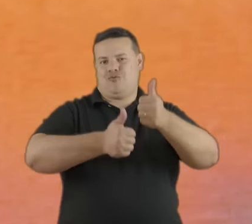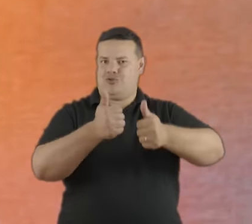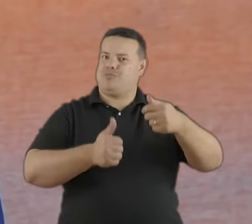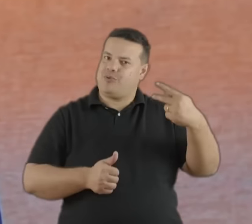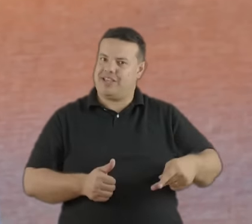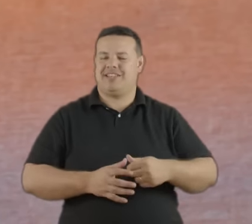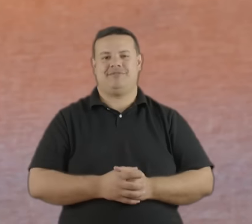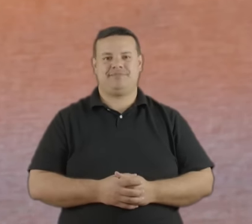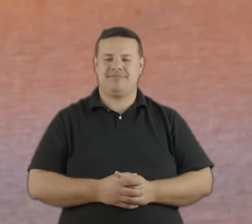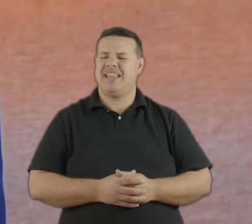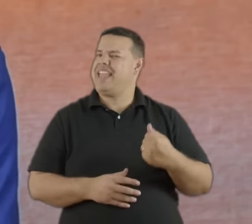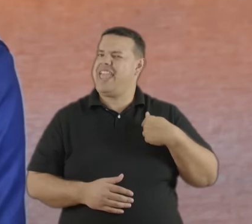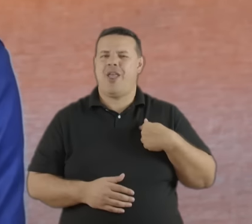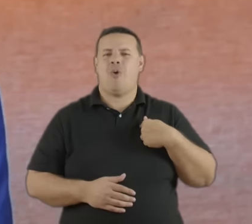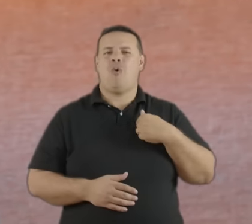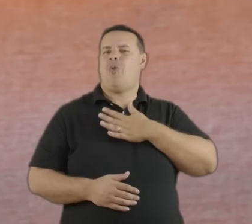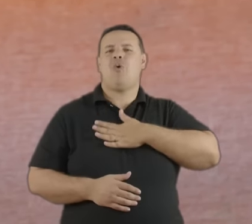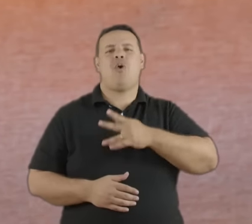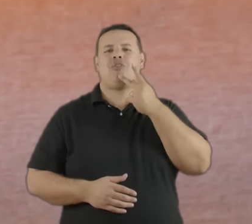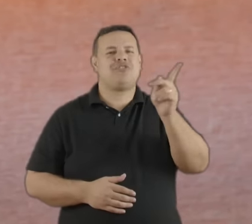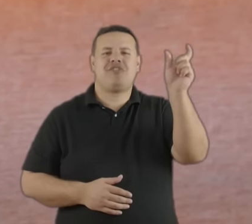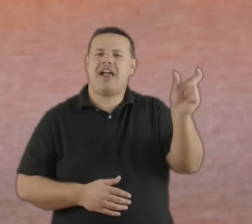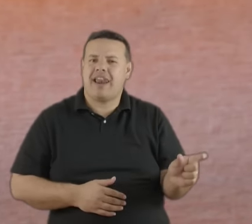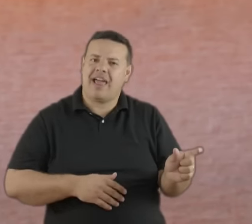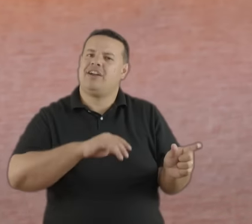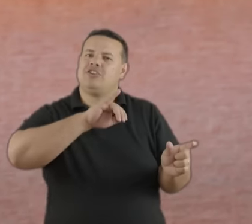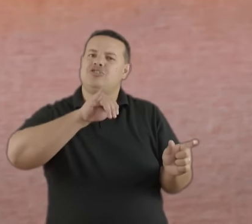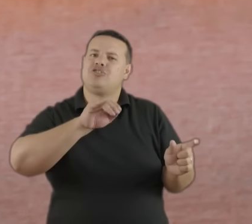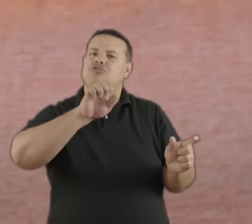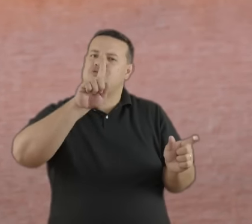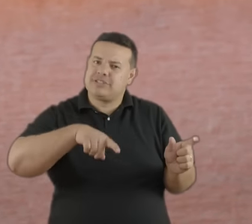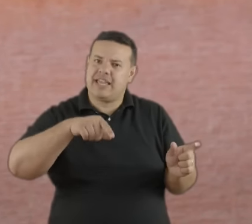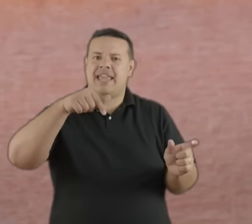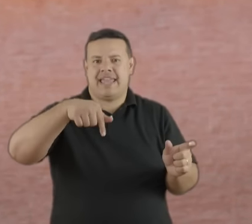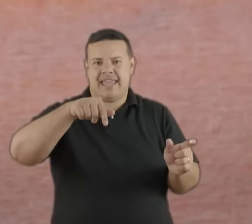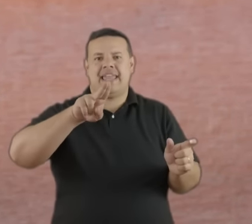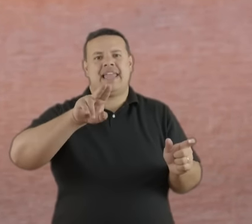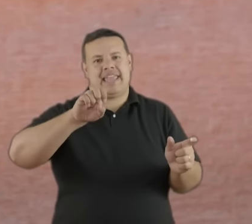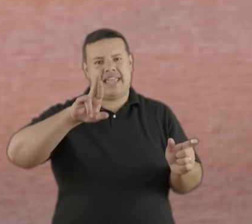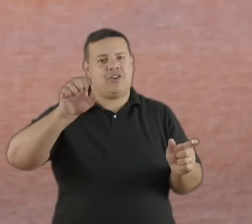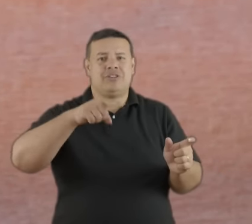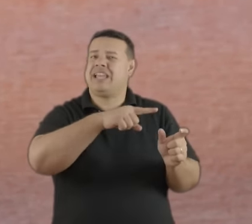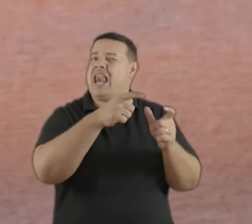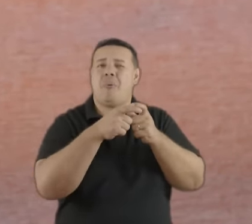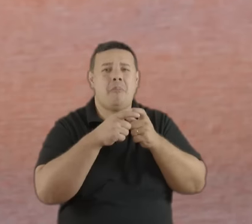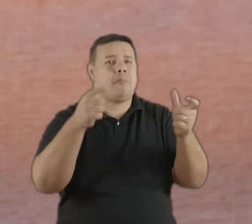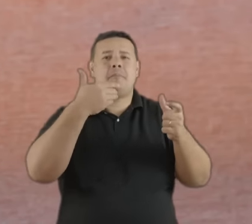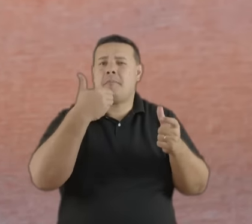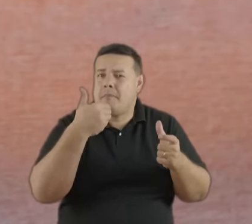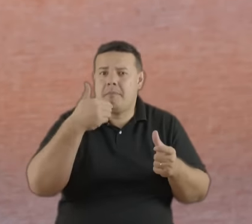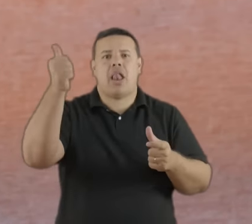futebol. Eu não gosto nem de falar de Zé Queiroz porque o maior presidente de todos os tempos,